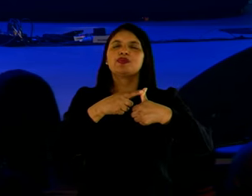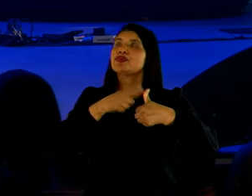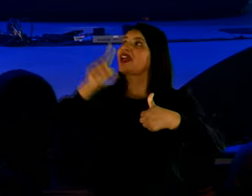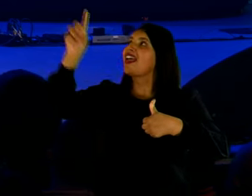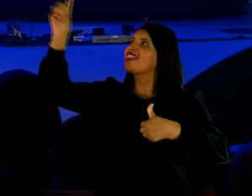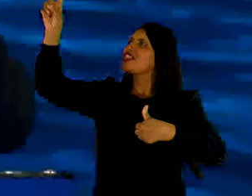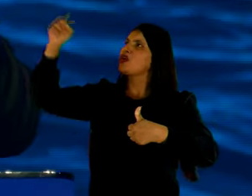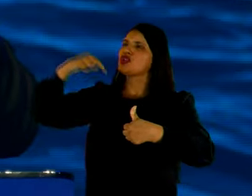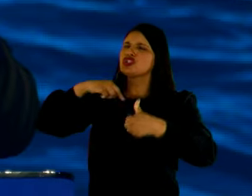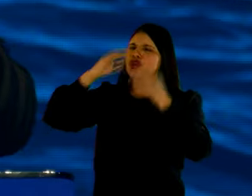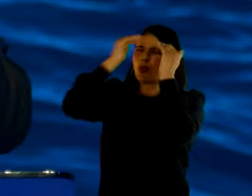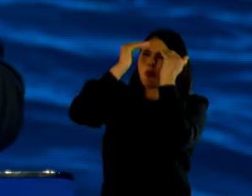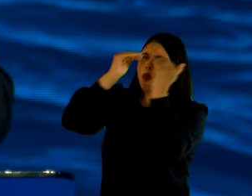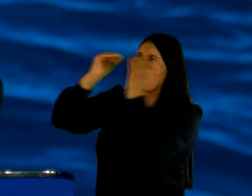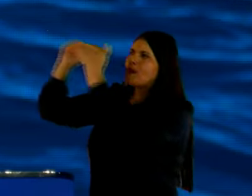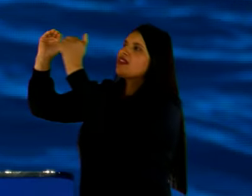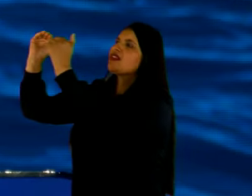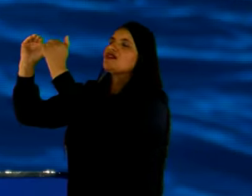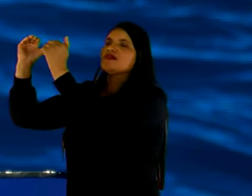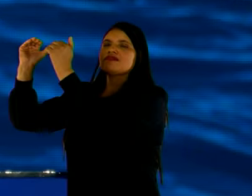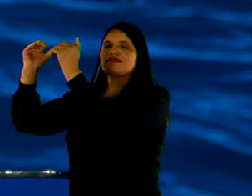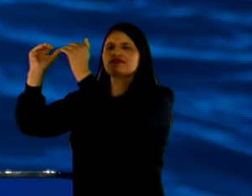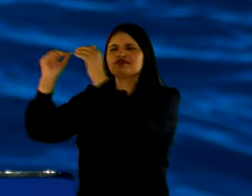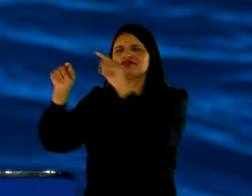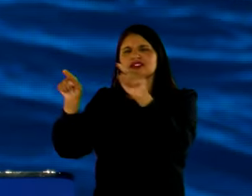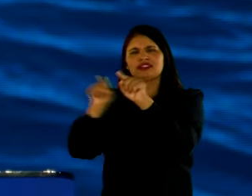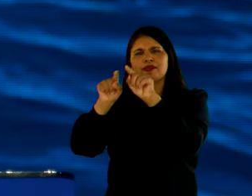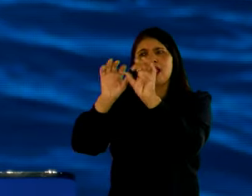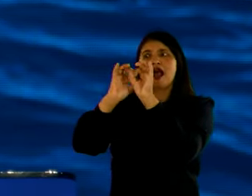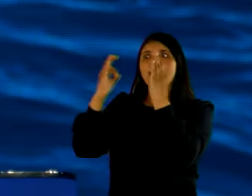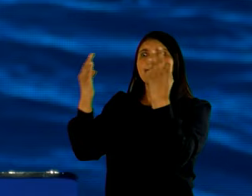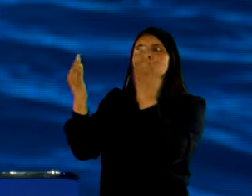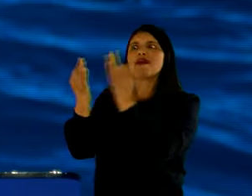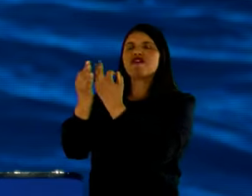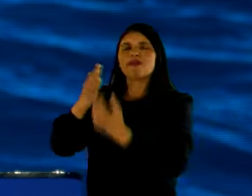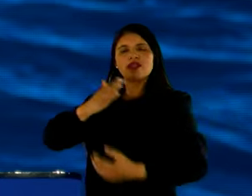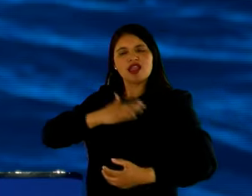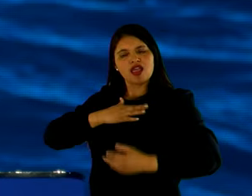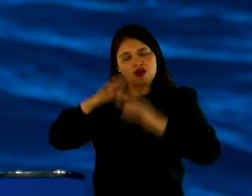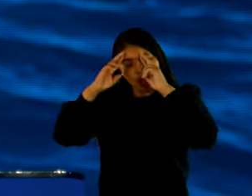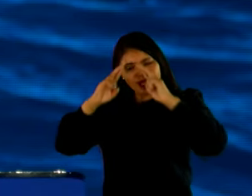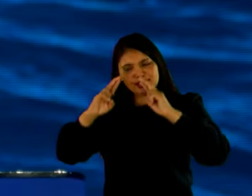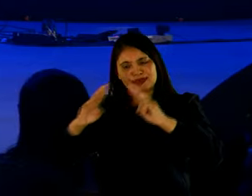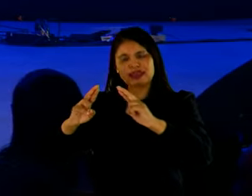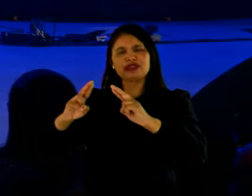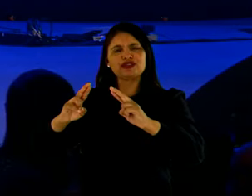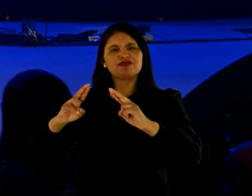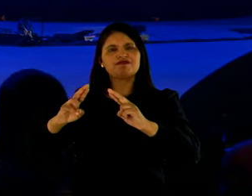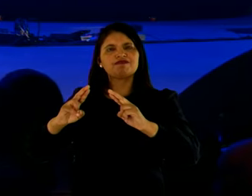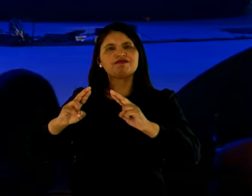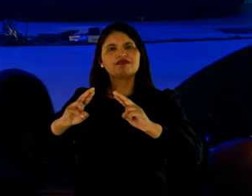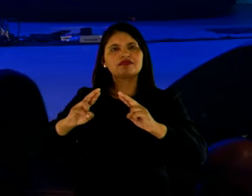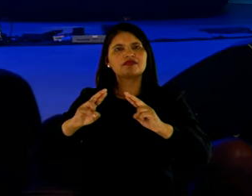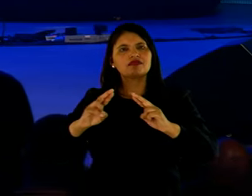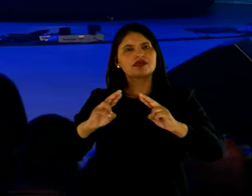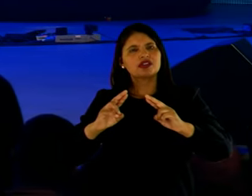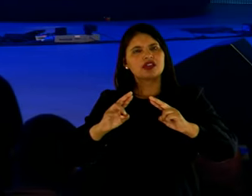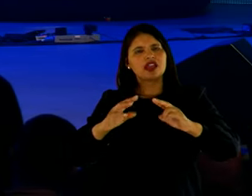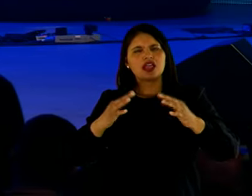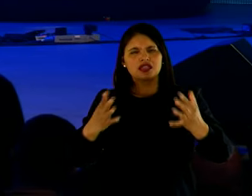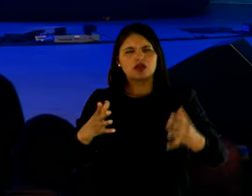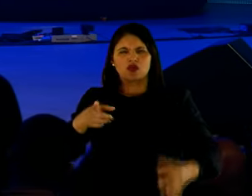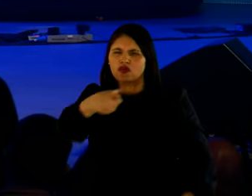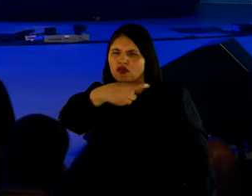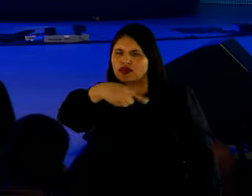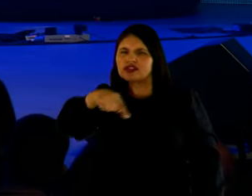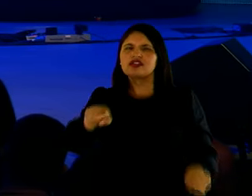e eu respeito a minha família". Então, na sua vida, você vai passar por vários momentos que você vai ter que falar: "Não,